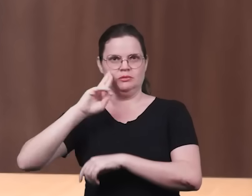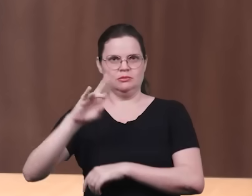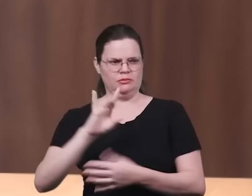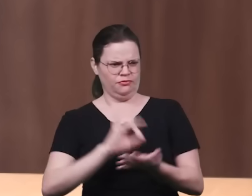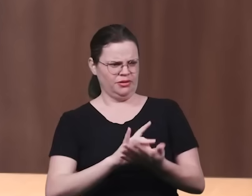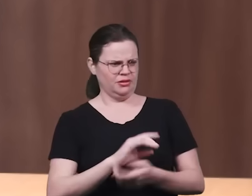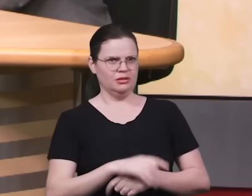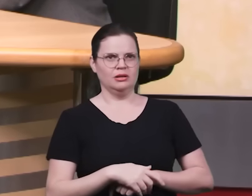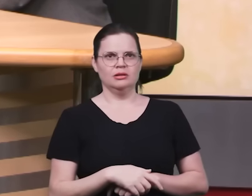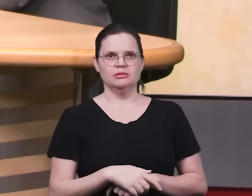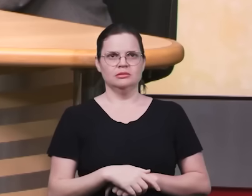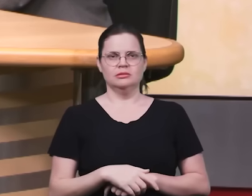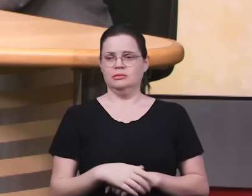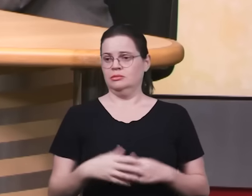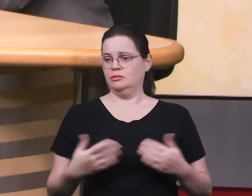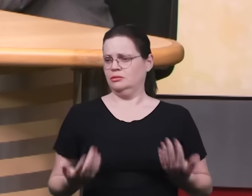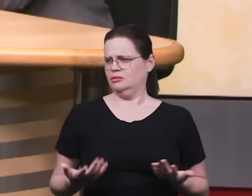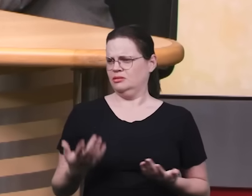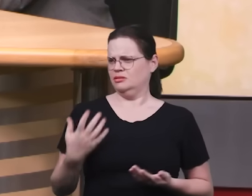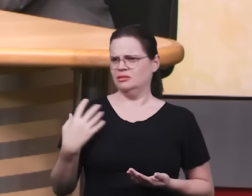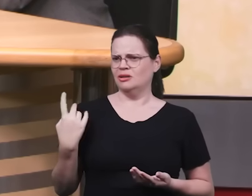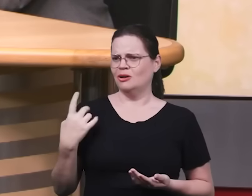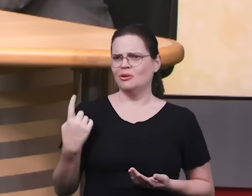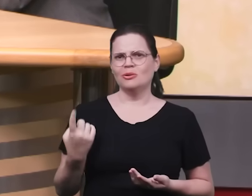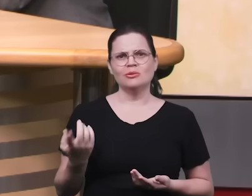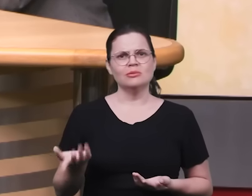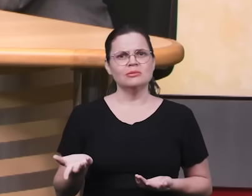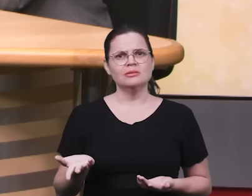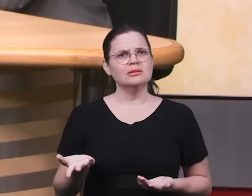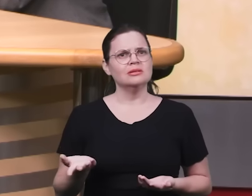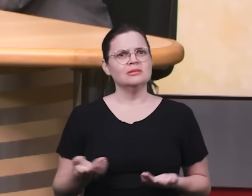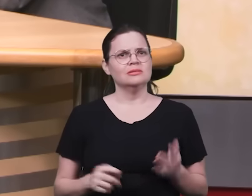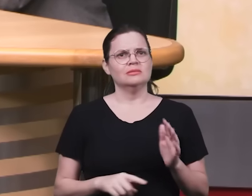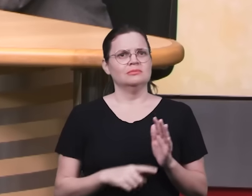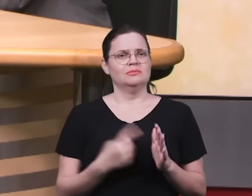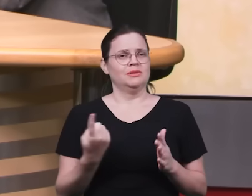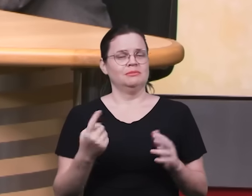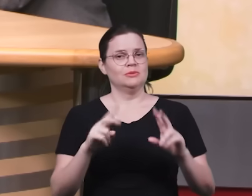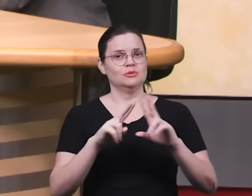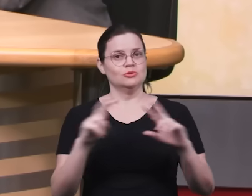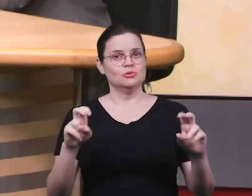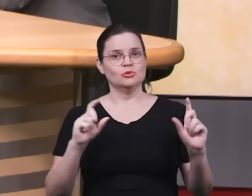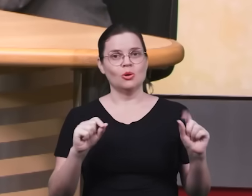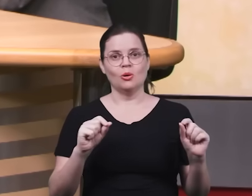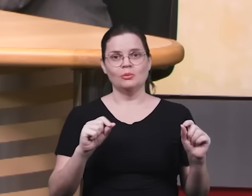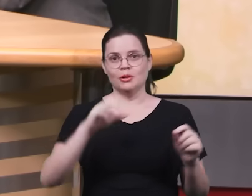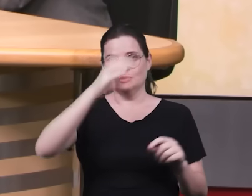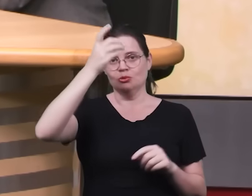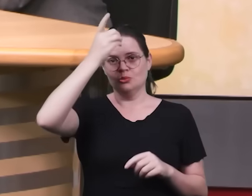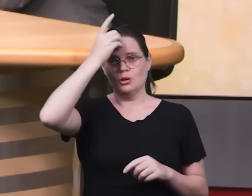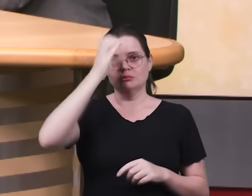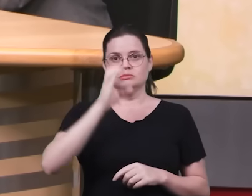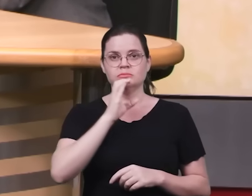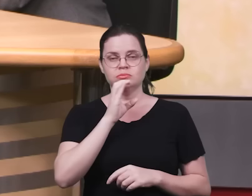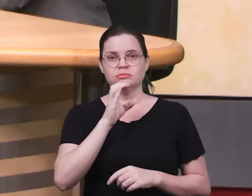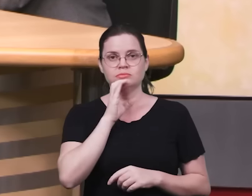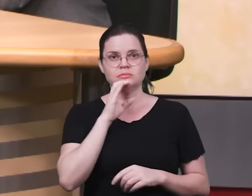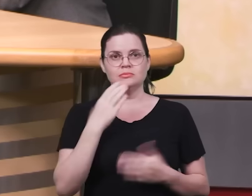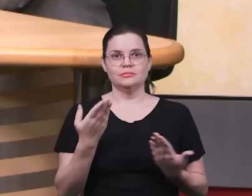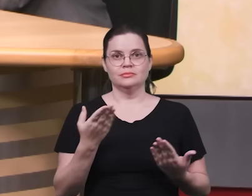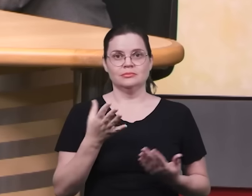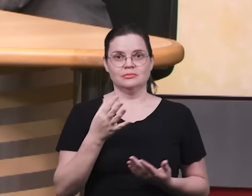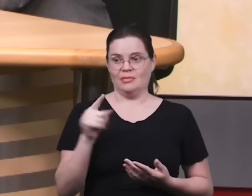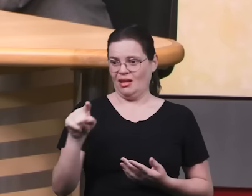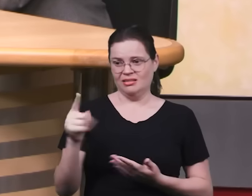verdade? Que loucura, né? Assim, eu diria que o primeiro argumento, Gilson, em relação ao dom de ciência, a grande prova que